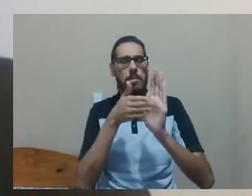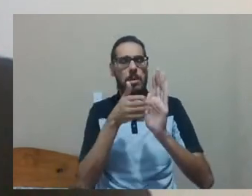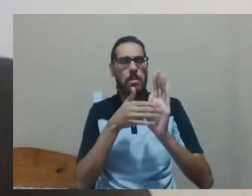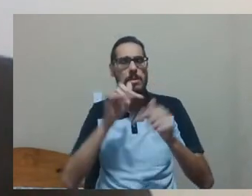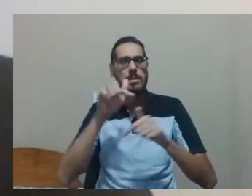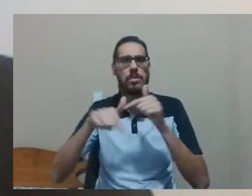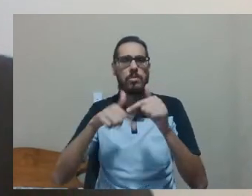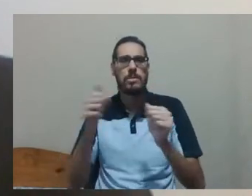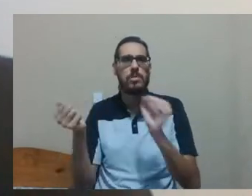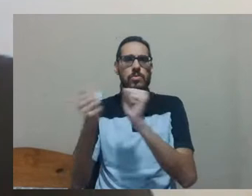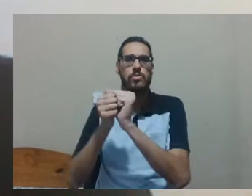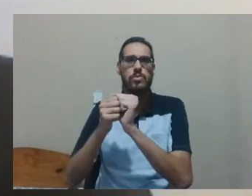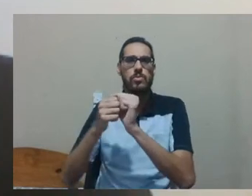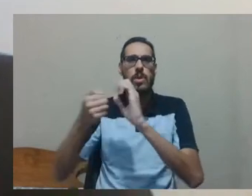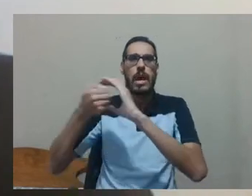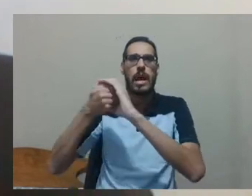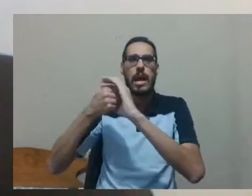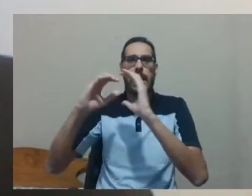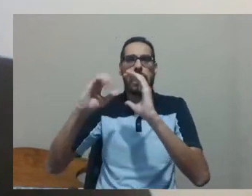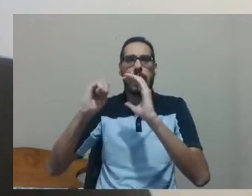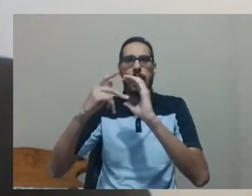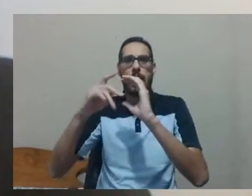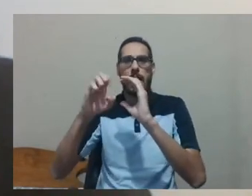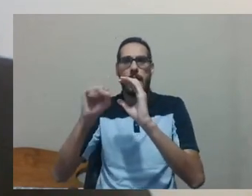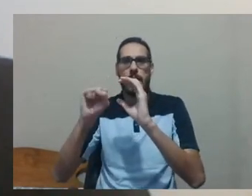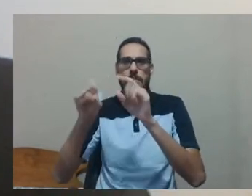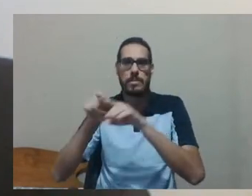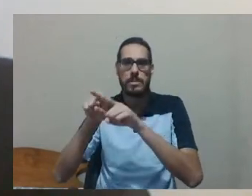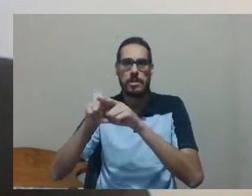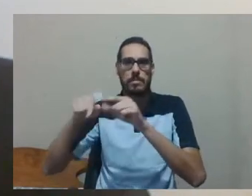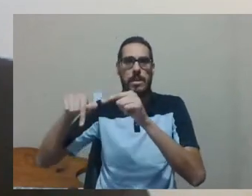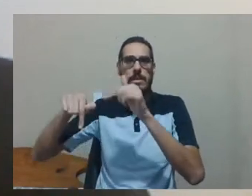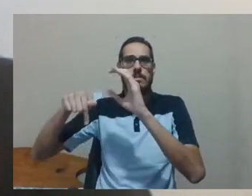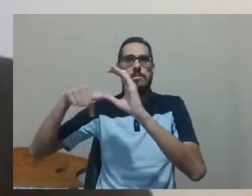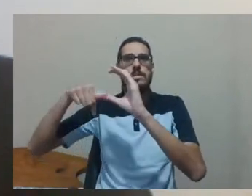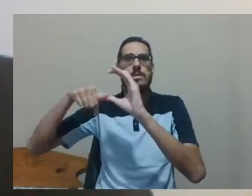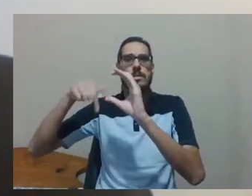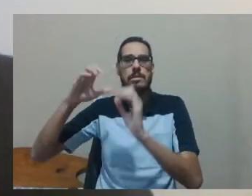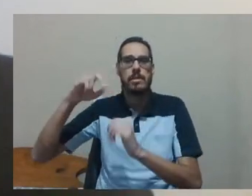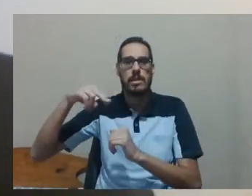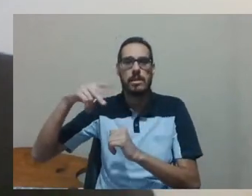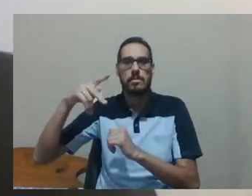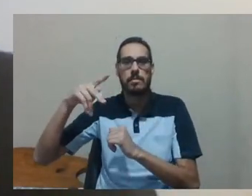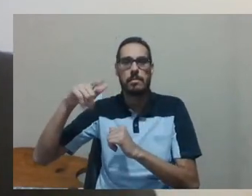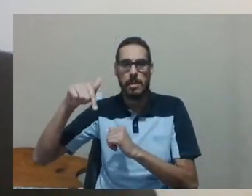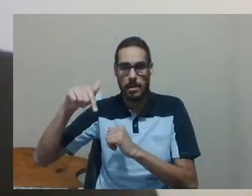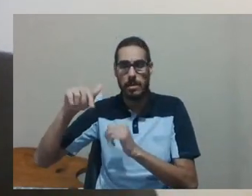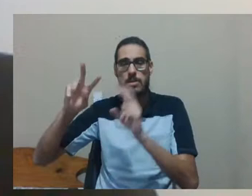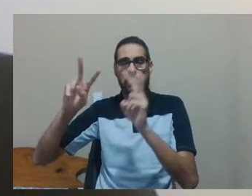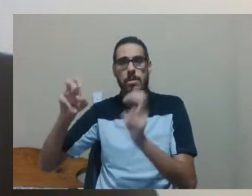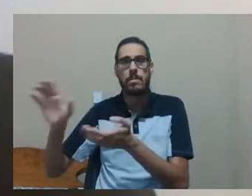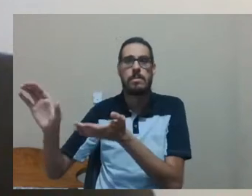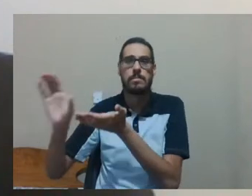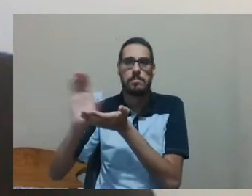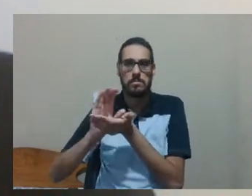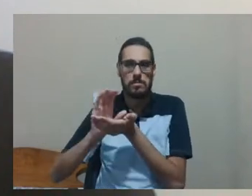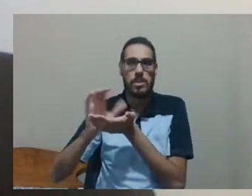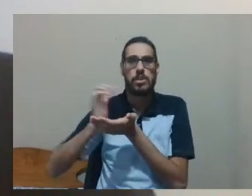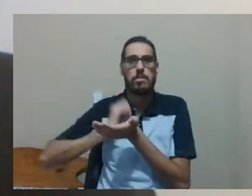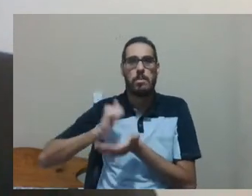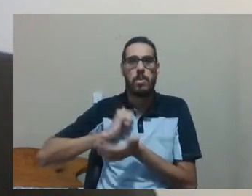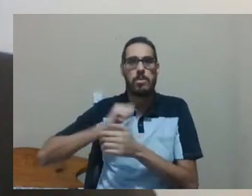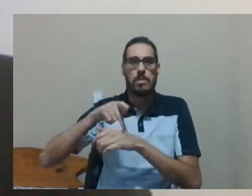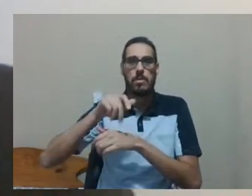CNPq, para o aumento da disponibilidade de bolsas de pós-graduação, dado o desmonte que temos sofrido